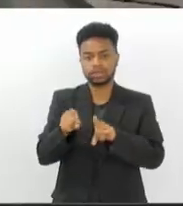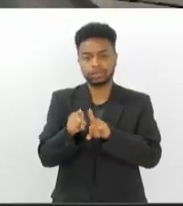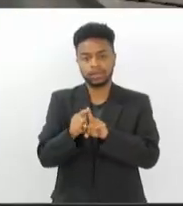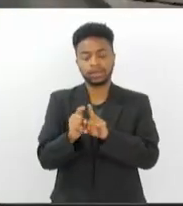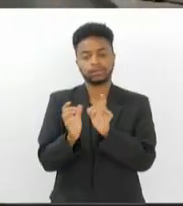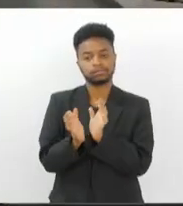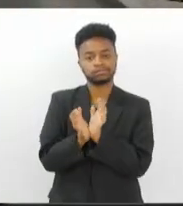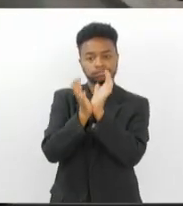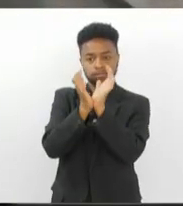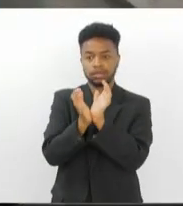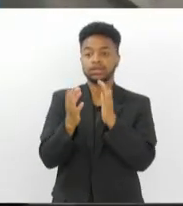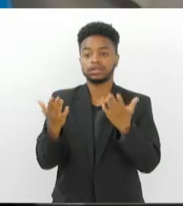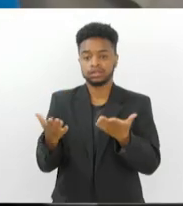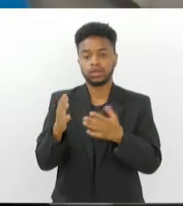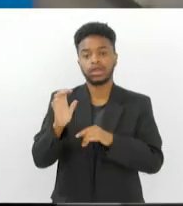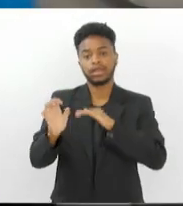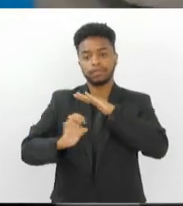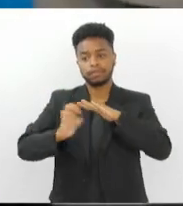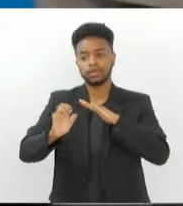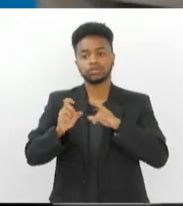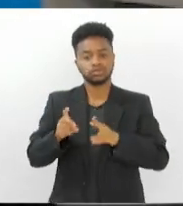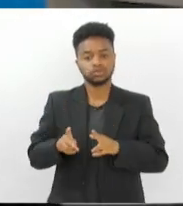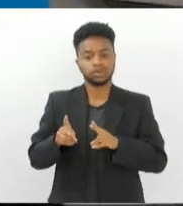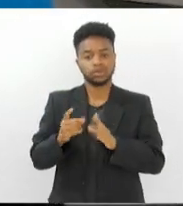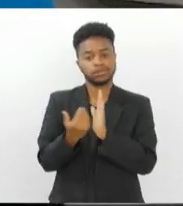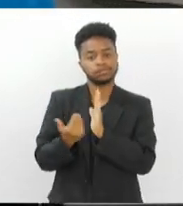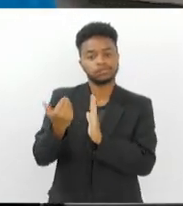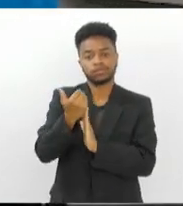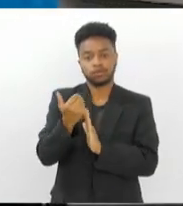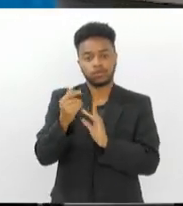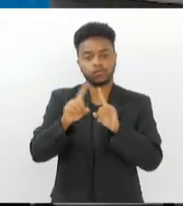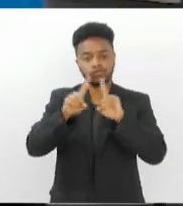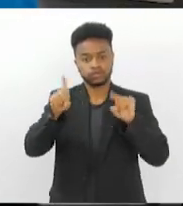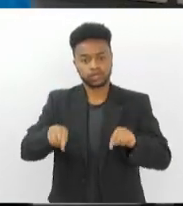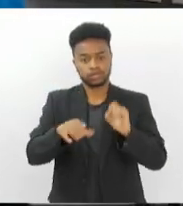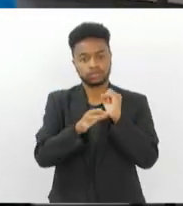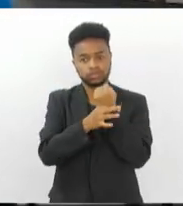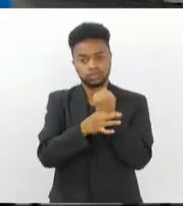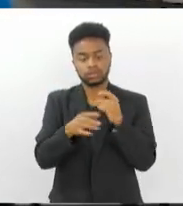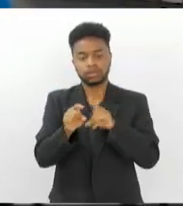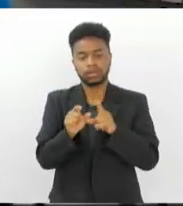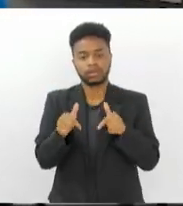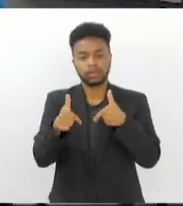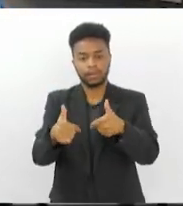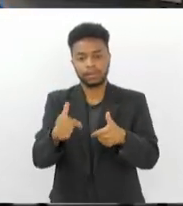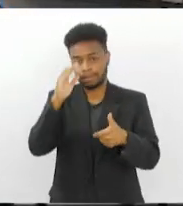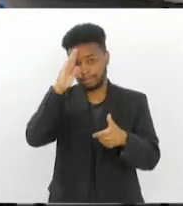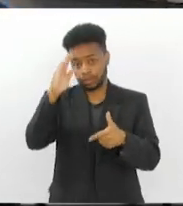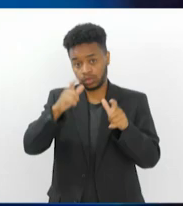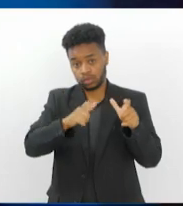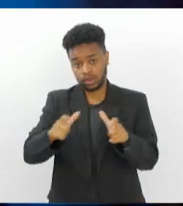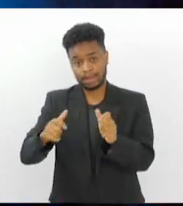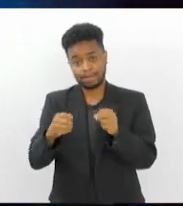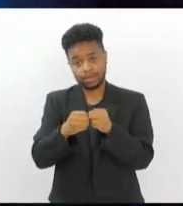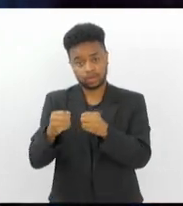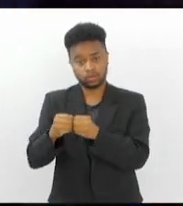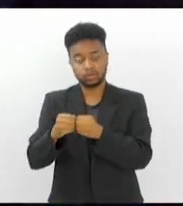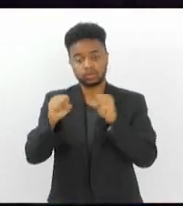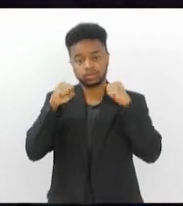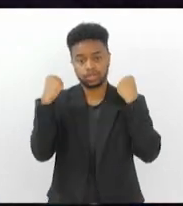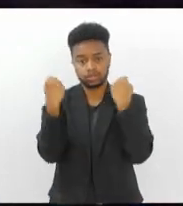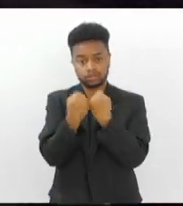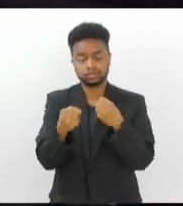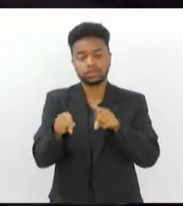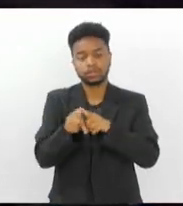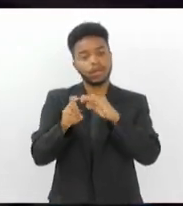concessionária vai reforçar o efetivo de segurança e de operadores principalmente nas estações próximas ao o metrorio sugere